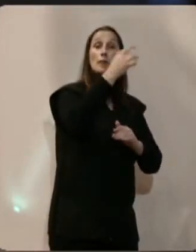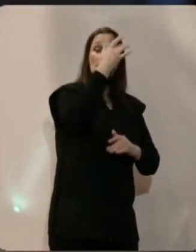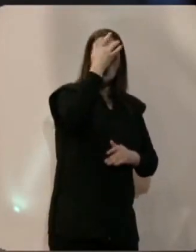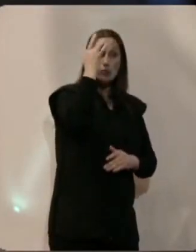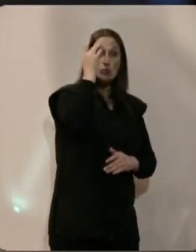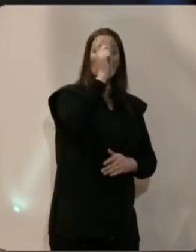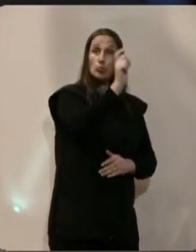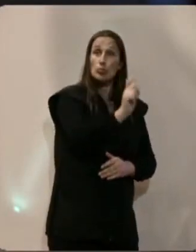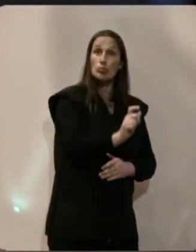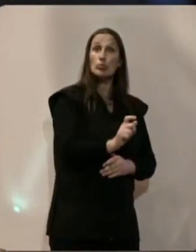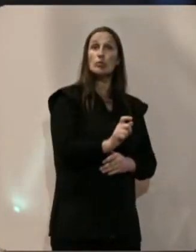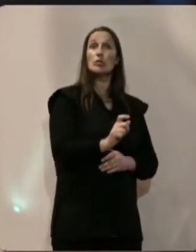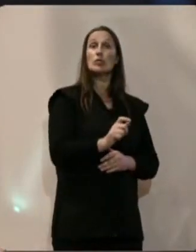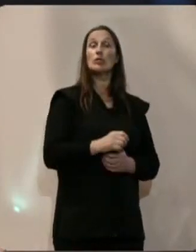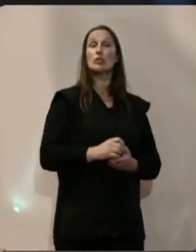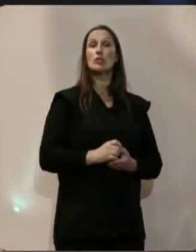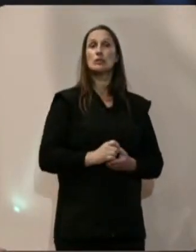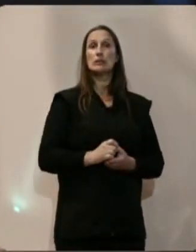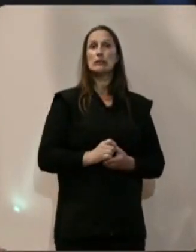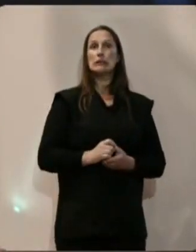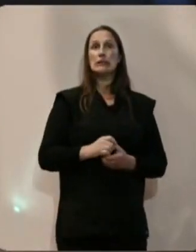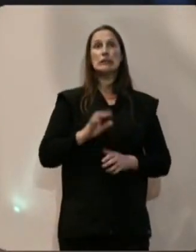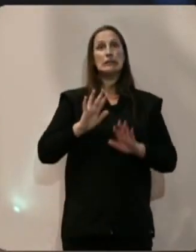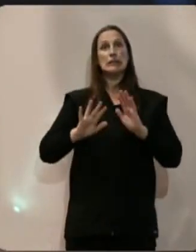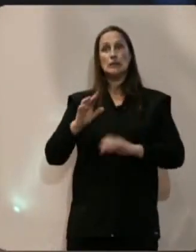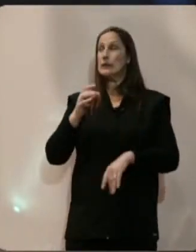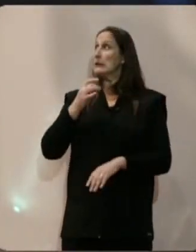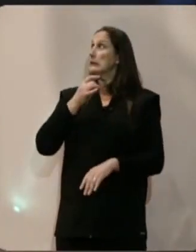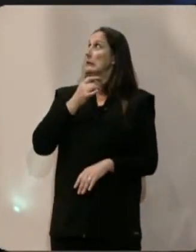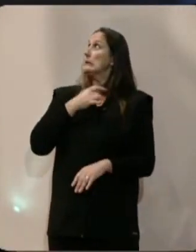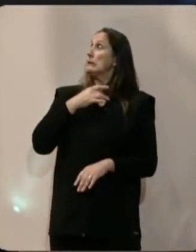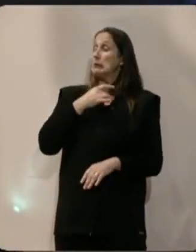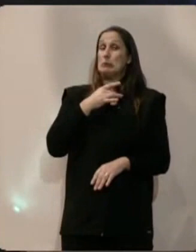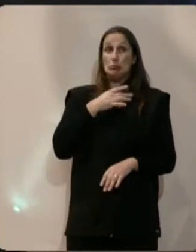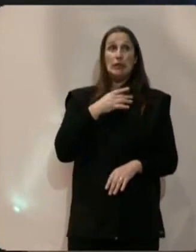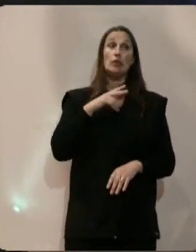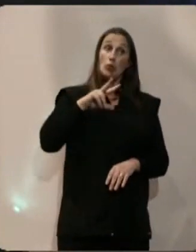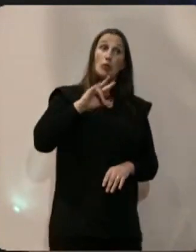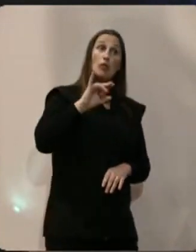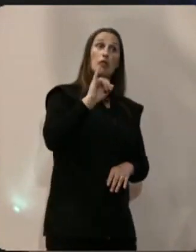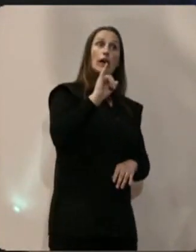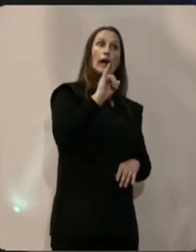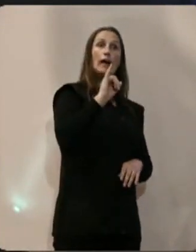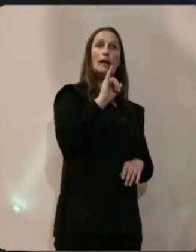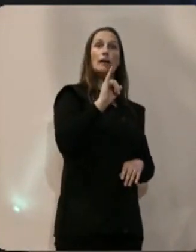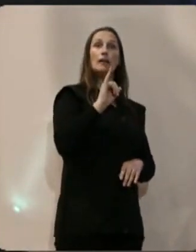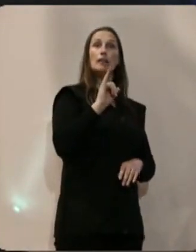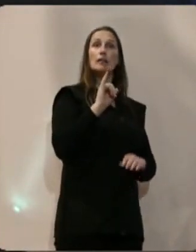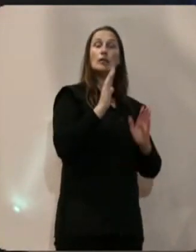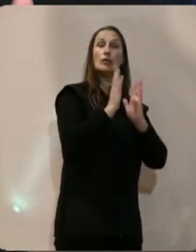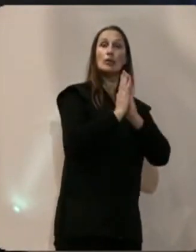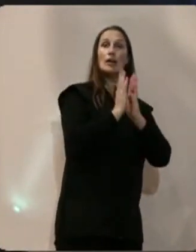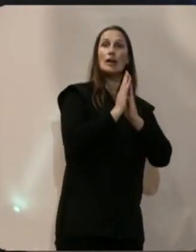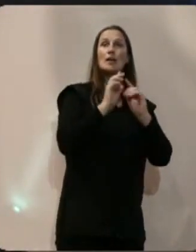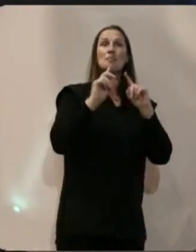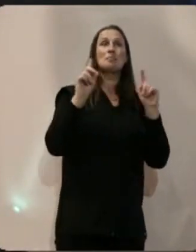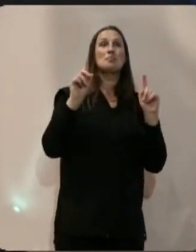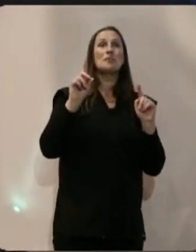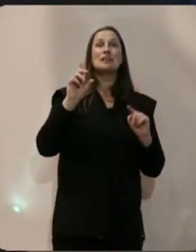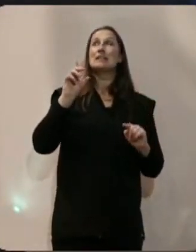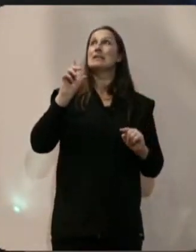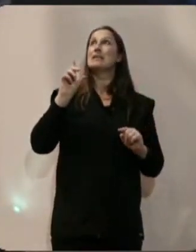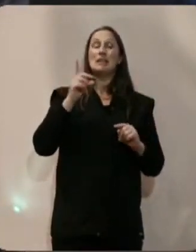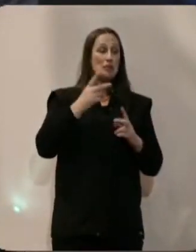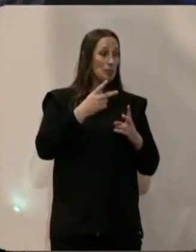isso. E a gente vai morrendo de medo, será que é da minha cabeça, será que é loucura? Mas quando a gente vê o que Deus fez, a gente